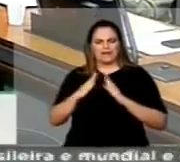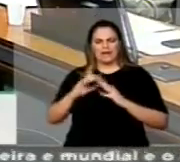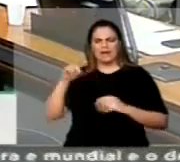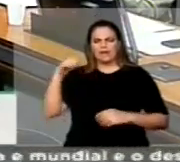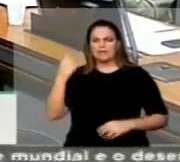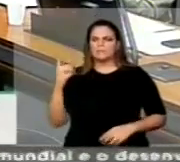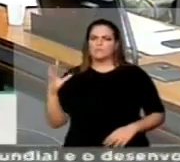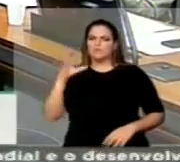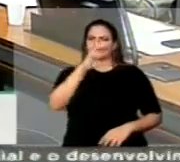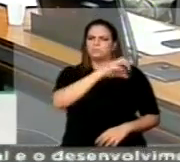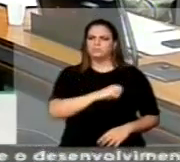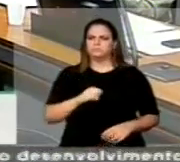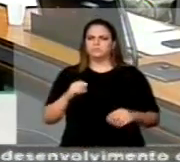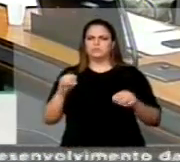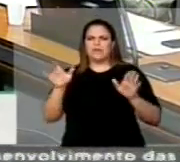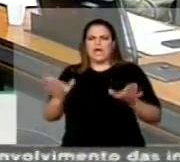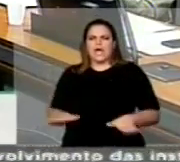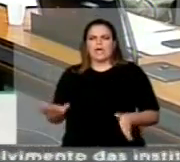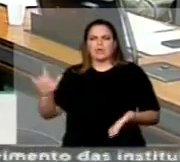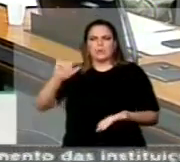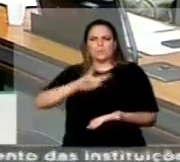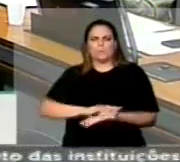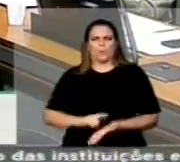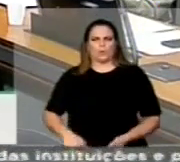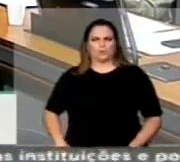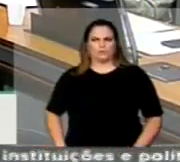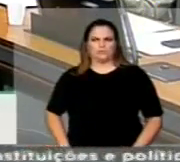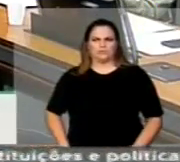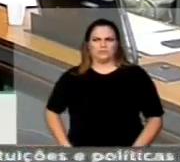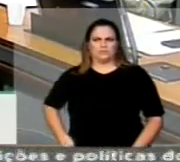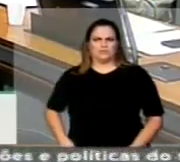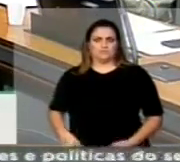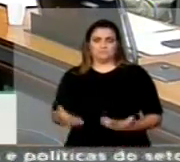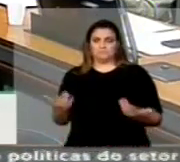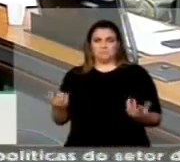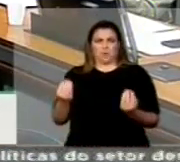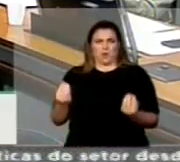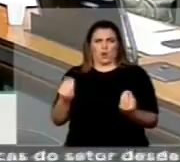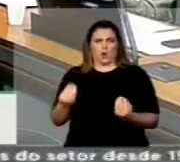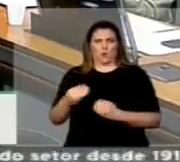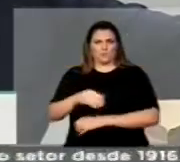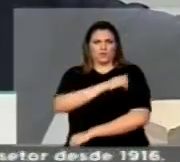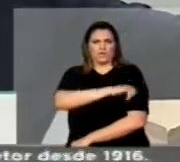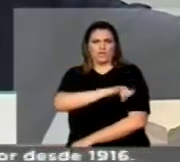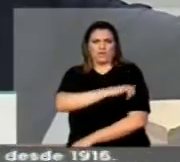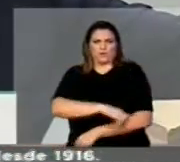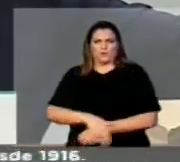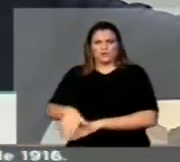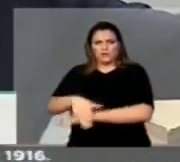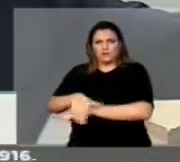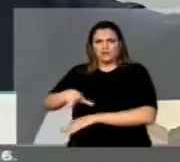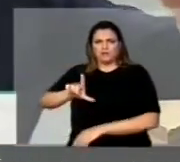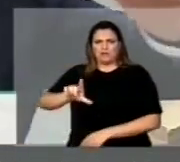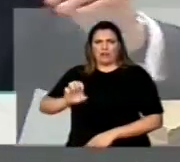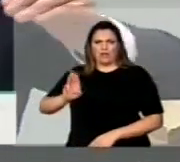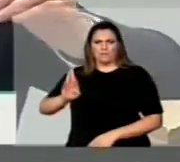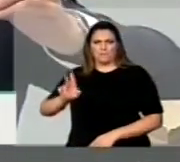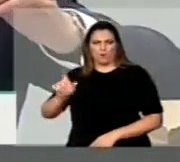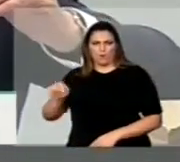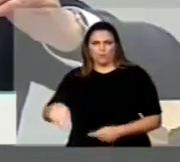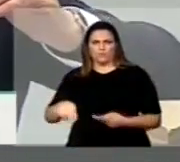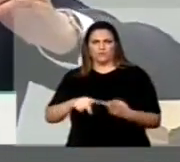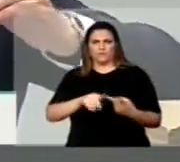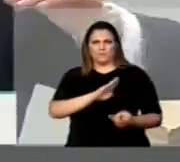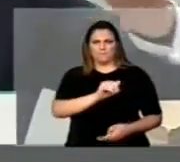outro no aeroporto. É um impossível. No Leblon, está ao mesmo tempo na Barra da Tijuca e no Santos Dumont. E aí são